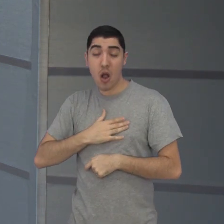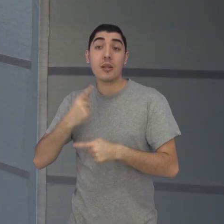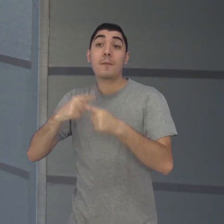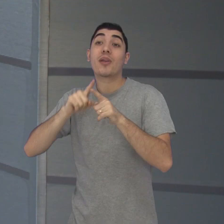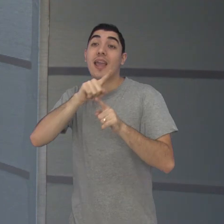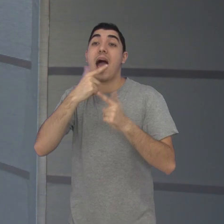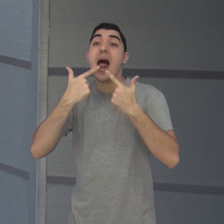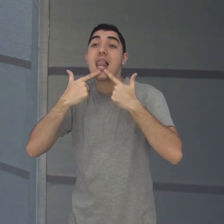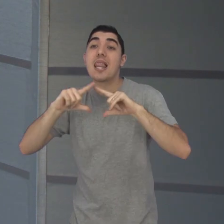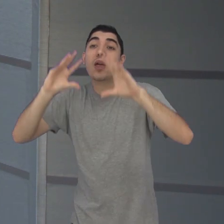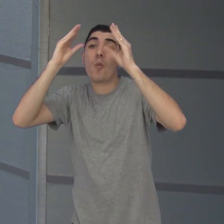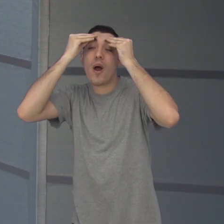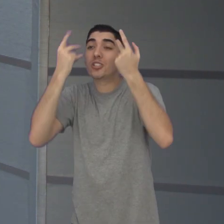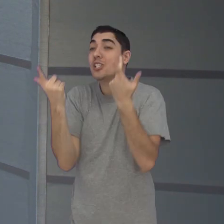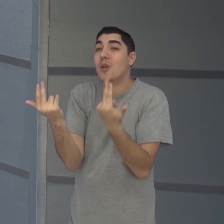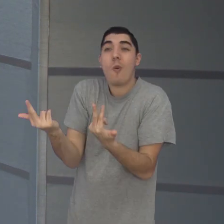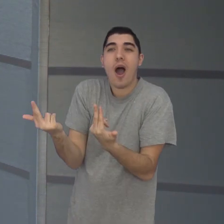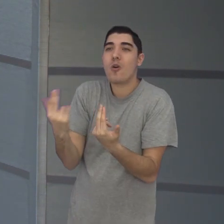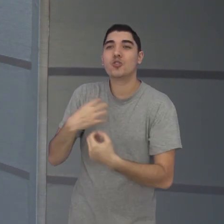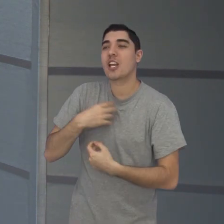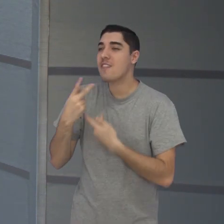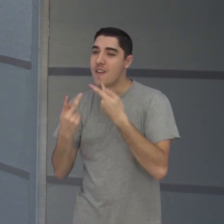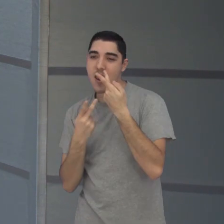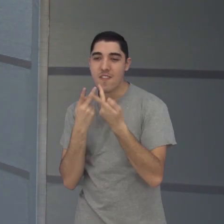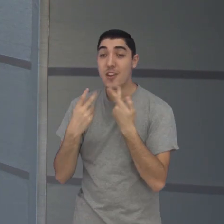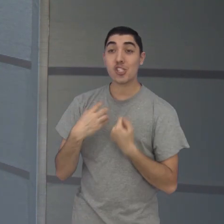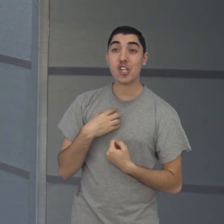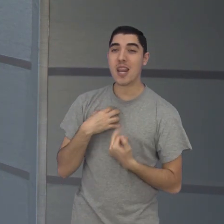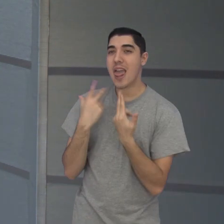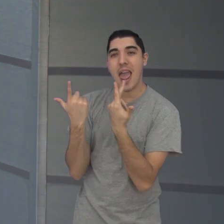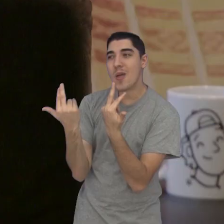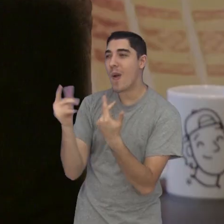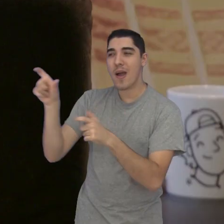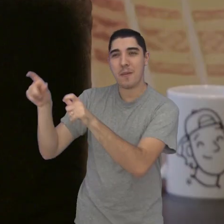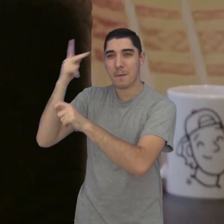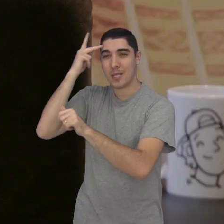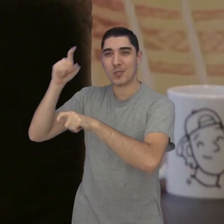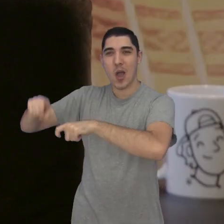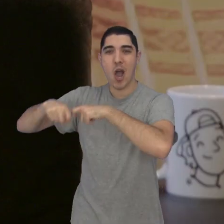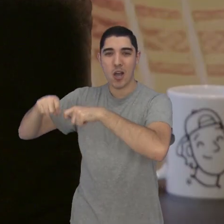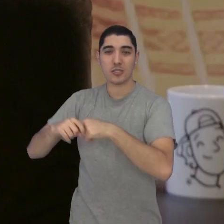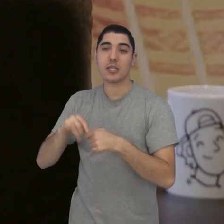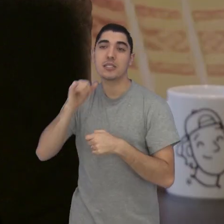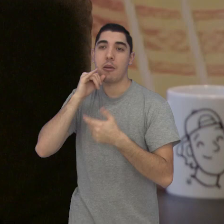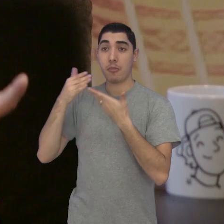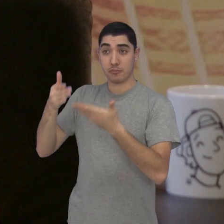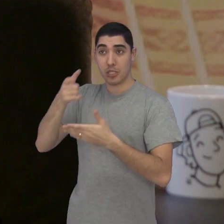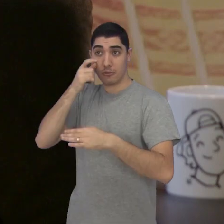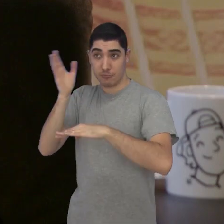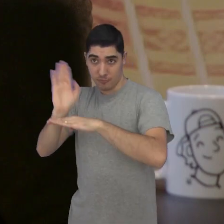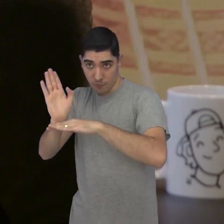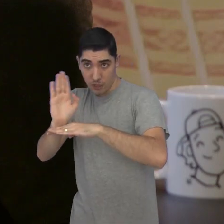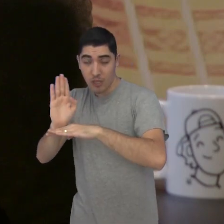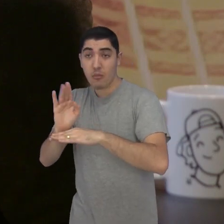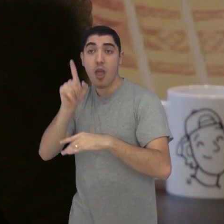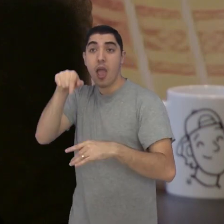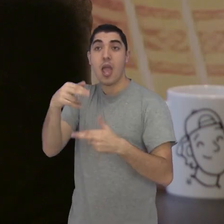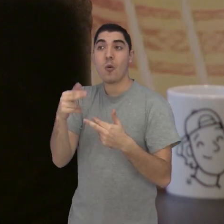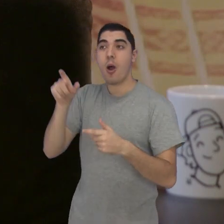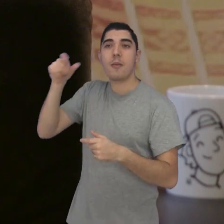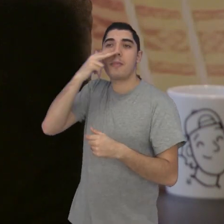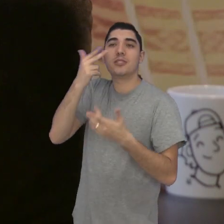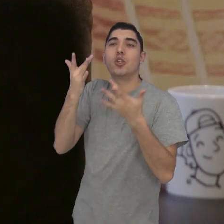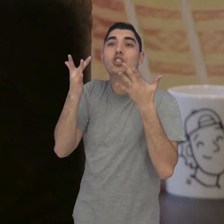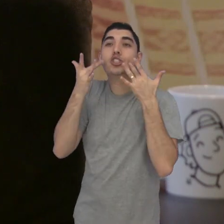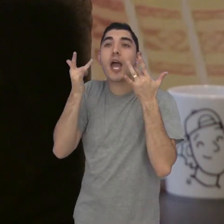ser do circo, ele levava muito disso para a tela do cinema, né? Você assiste o filme, são atos de teatro que ele